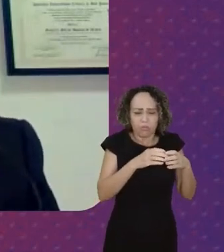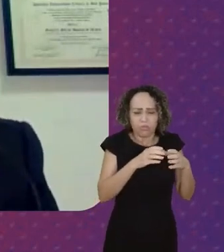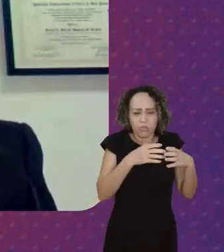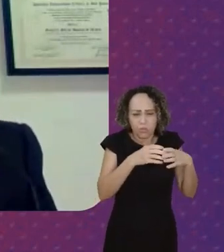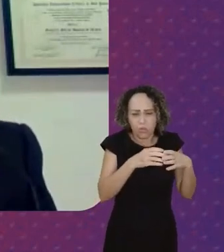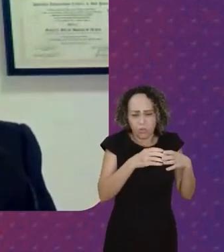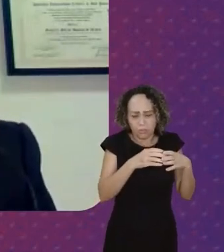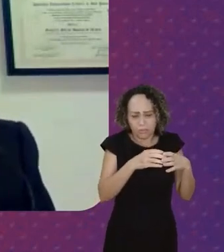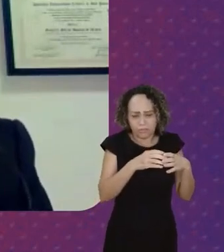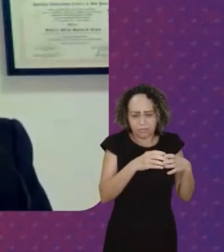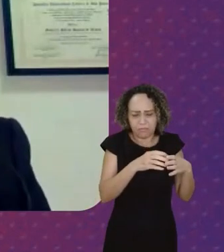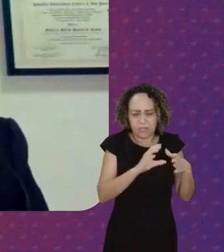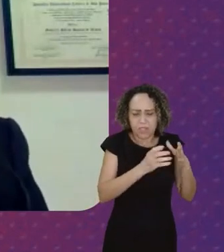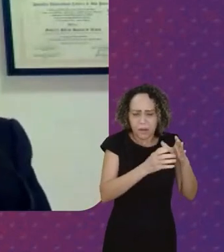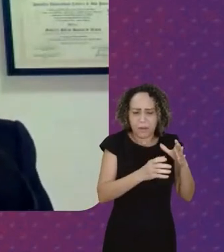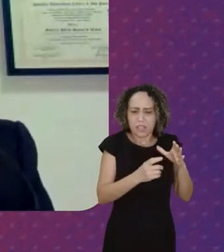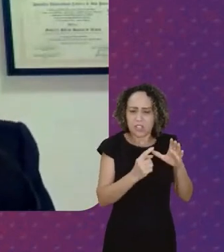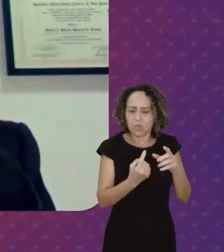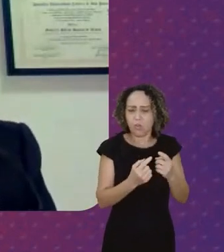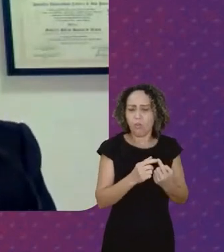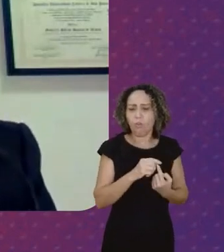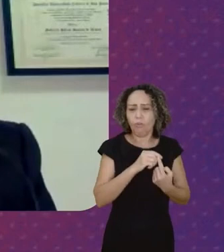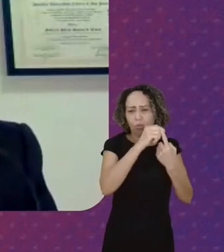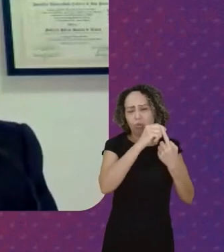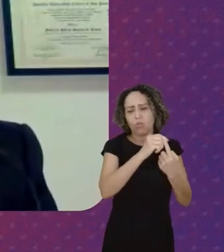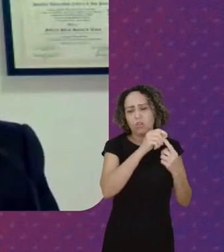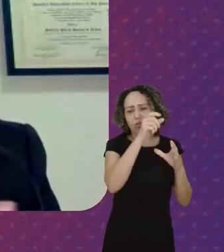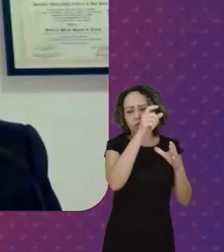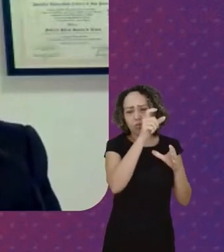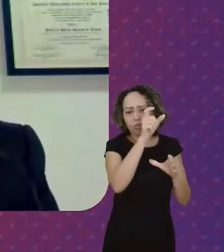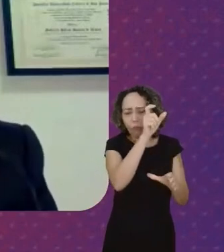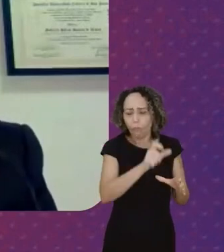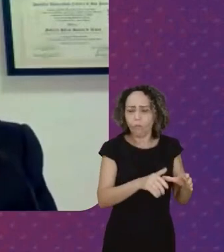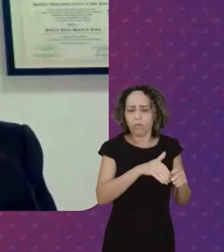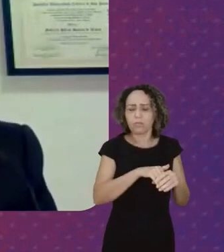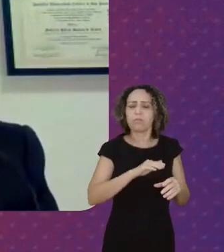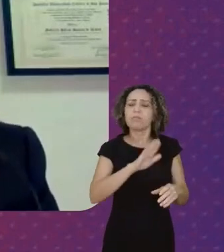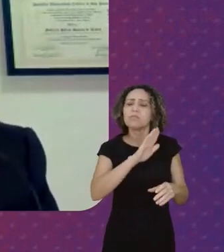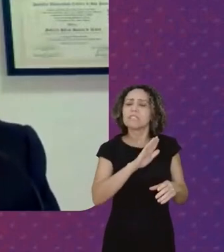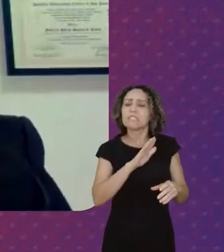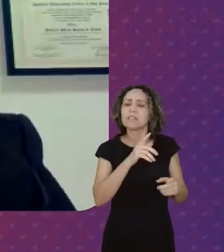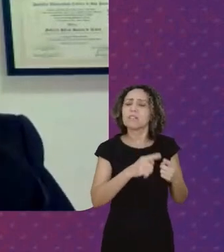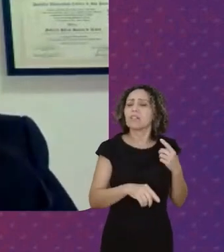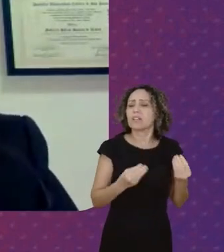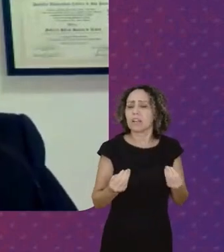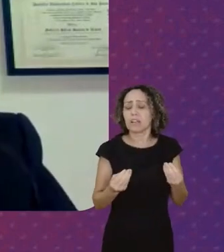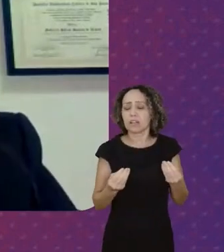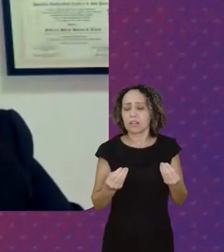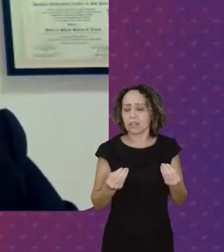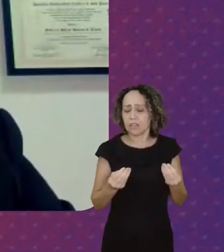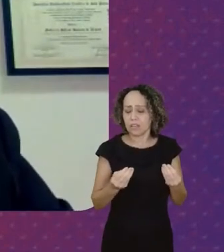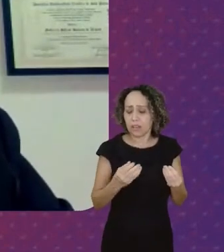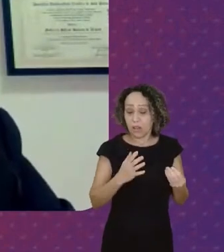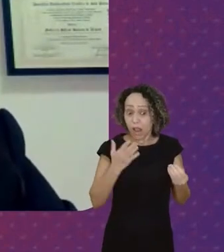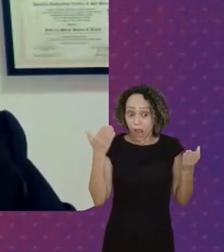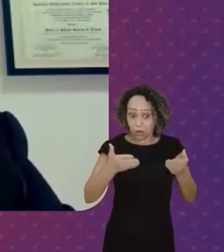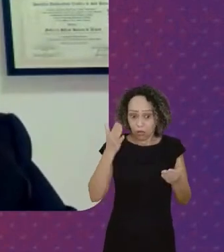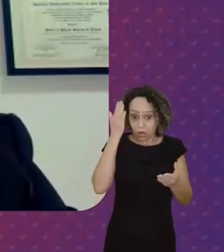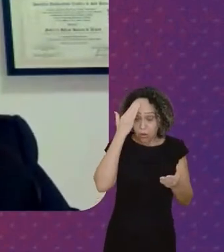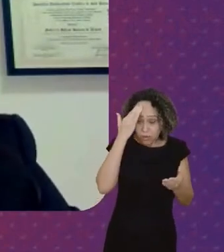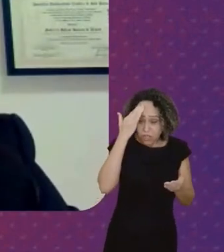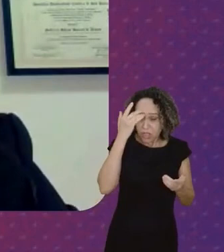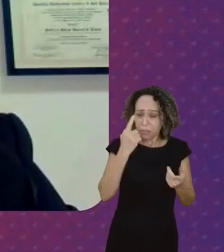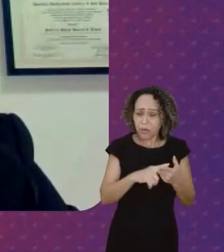diferentes, isso permite que o eleitor e a eleitora saibam o seguinte: olha, estou votando nessa candidata a deputada ou